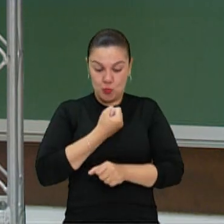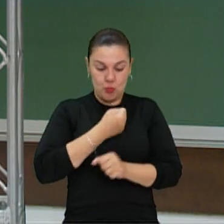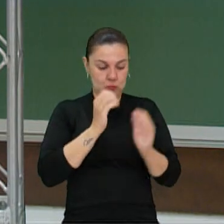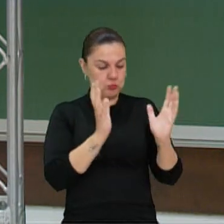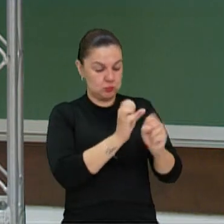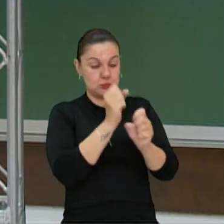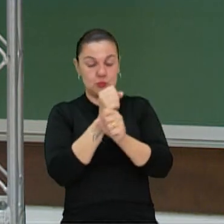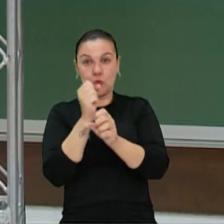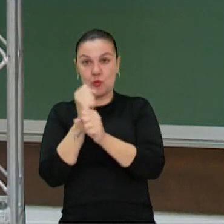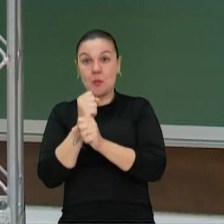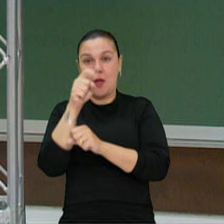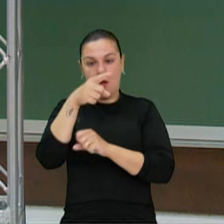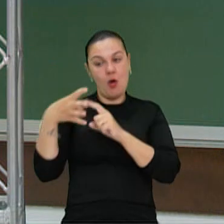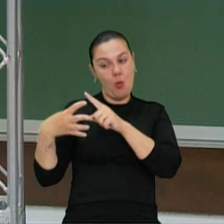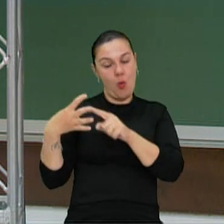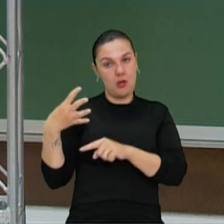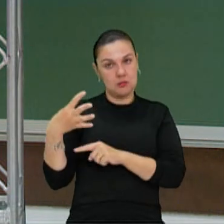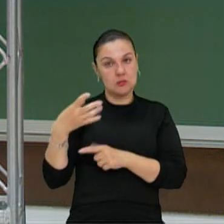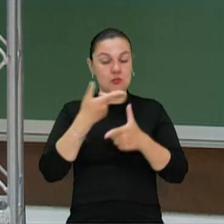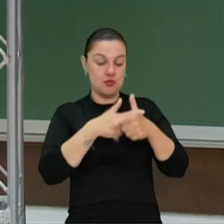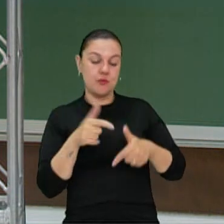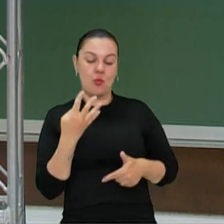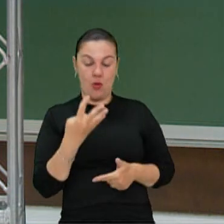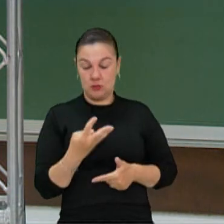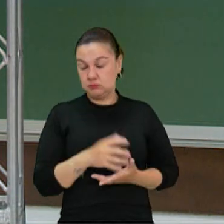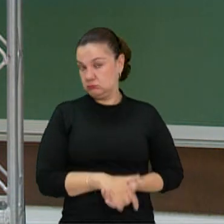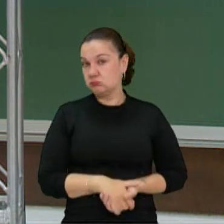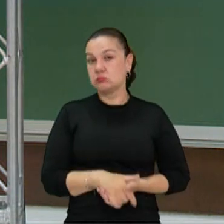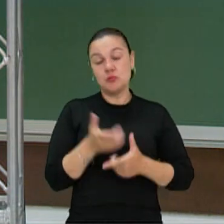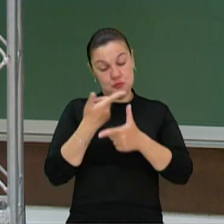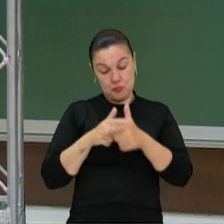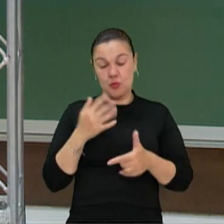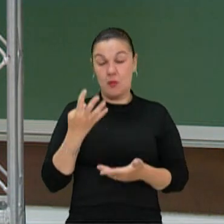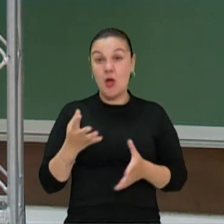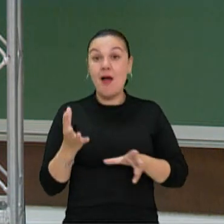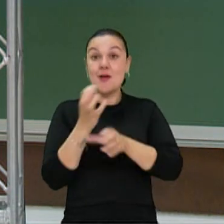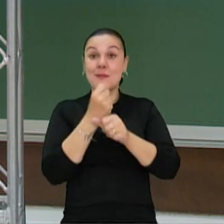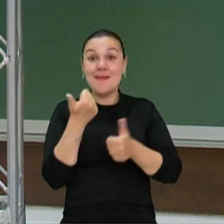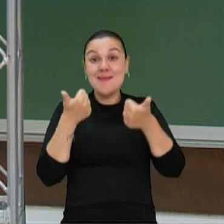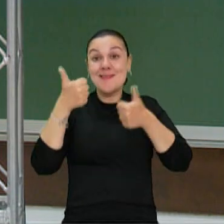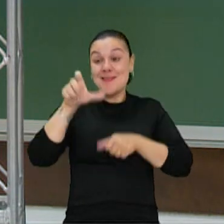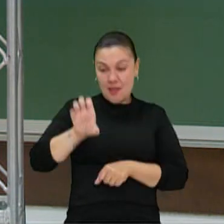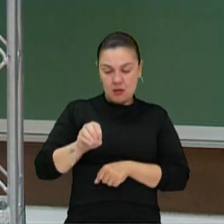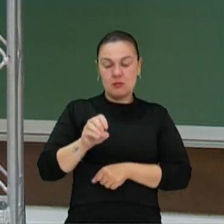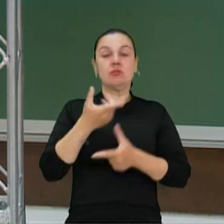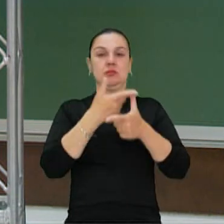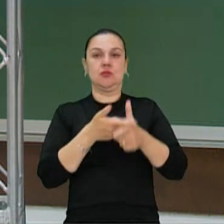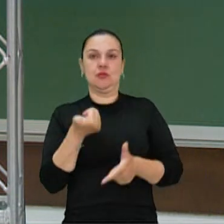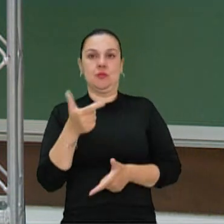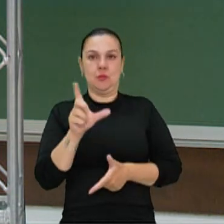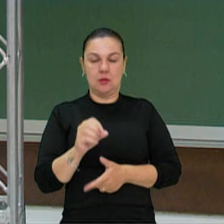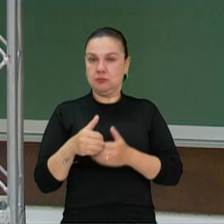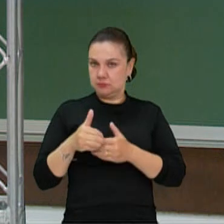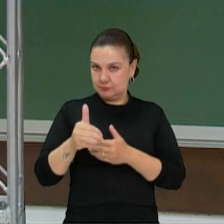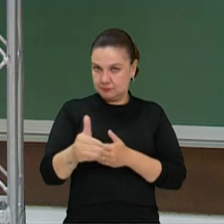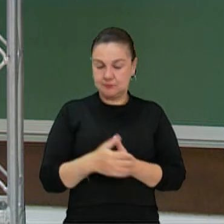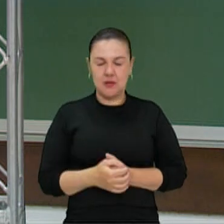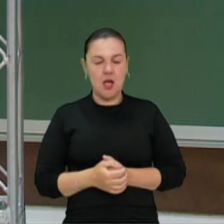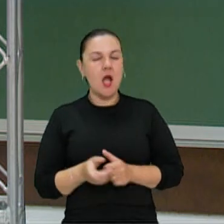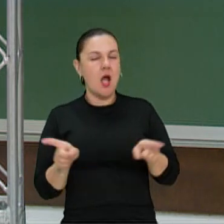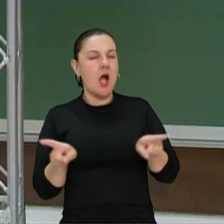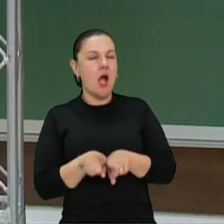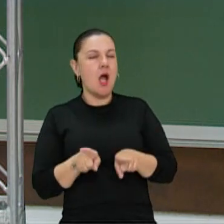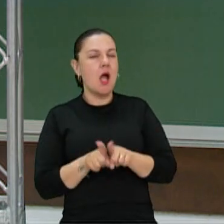valores. Aí eu somei 4, divido por 4. Somei 10 valores, eu divido por 10. E assim por diante. Tranquilo? Aí podem